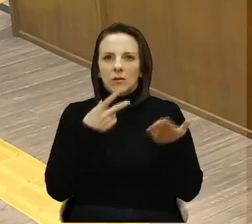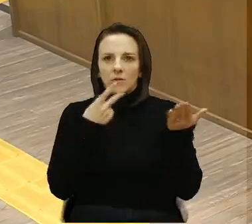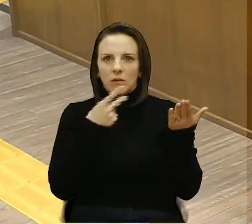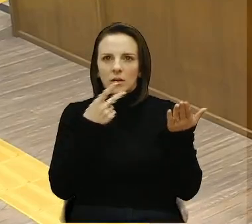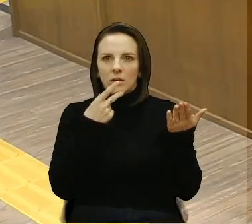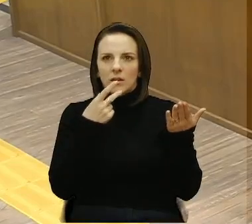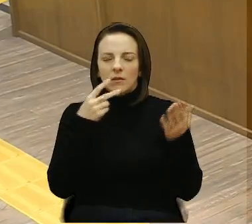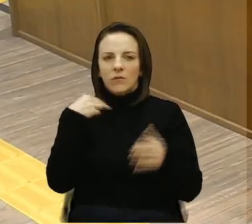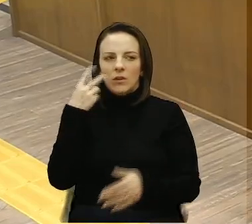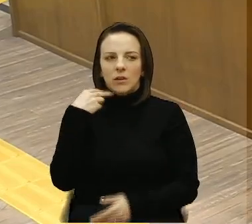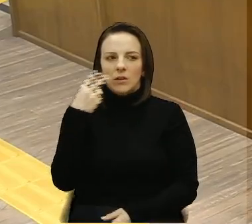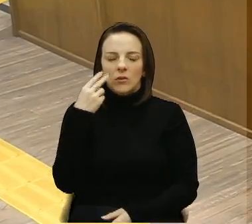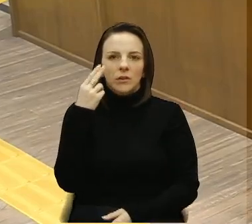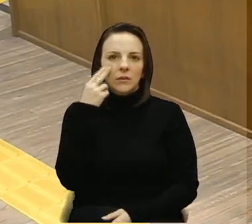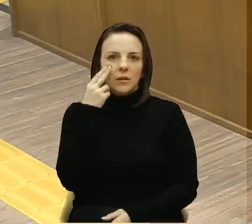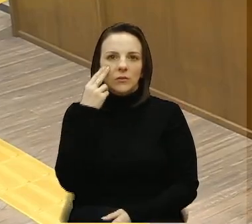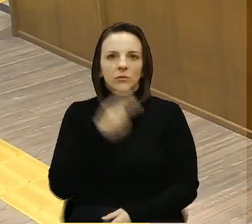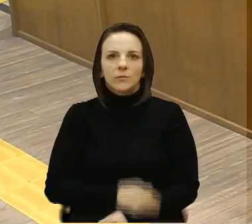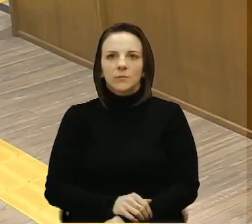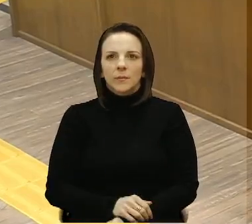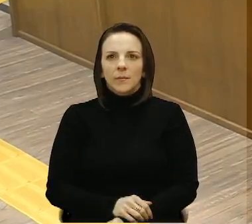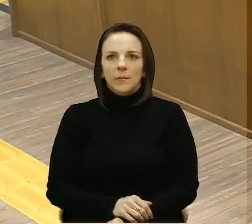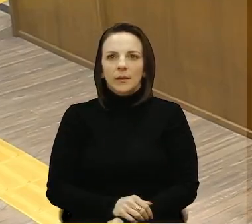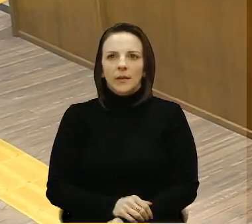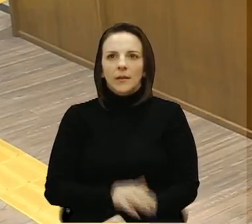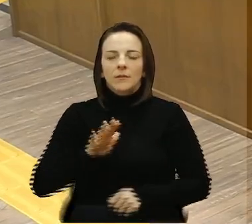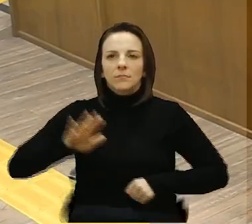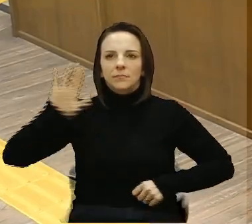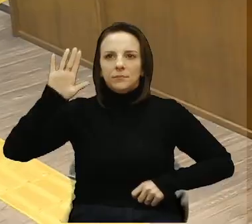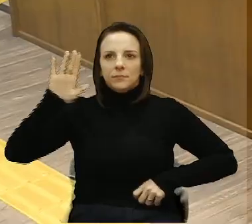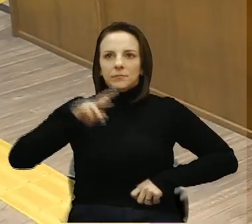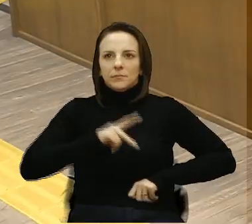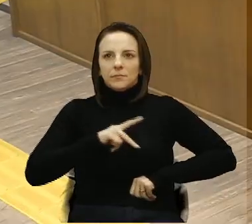Sandro Fantinel. Peço a palavra, presidente.